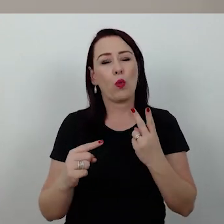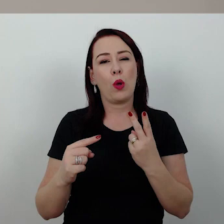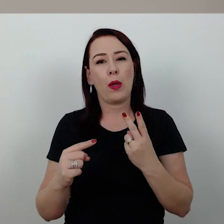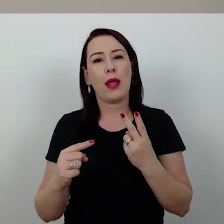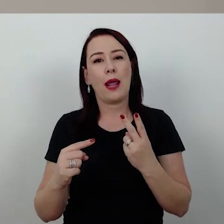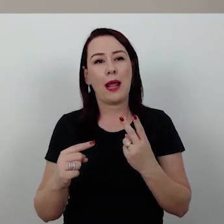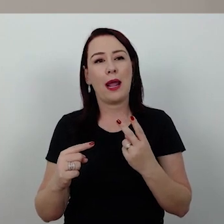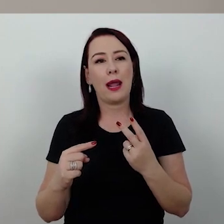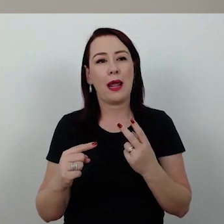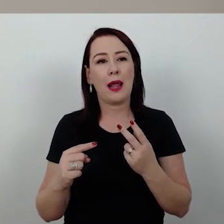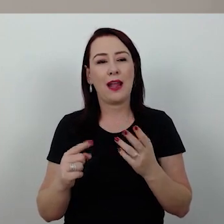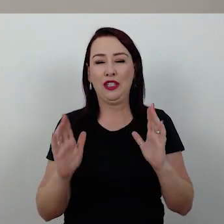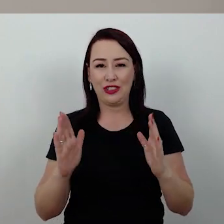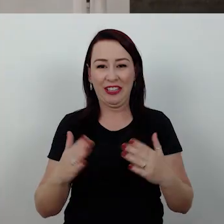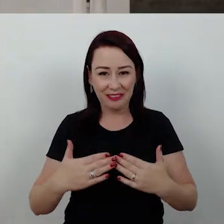meio, né, de